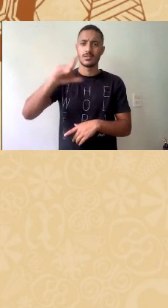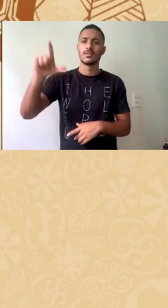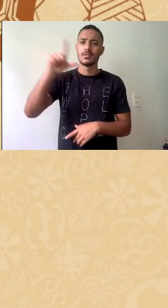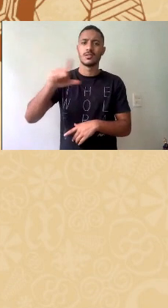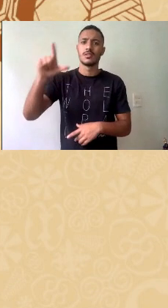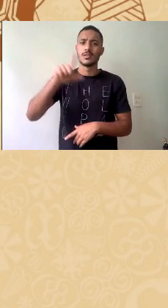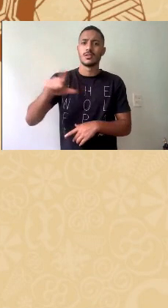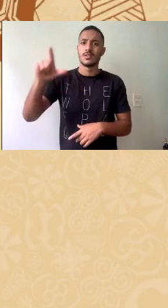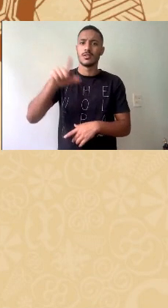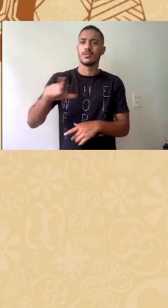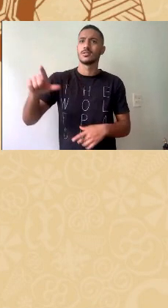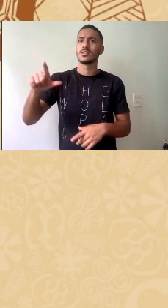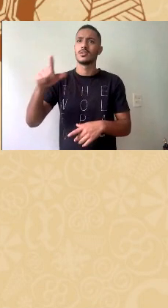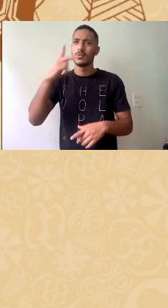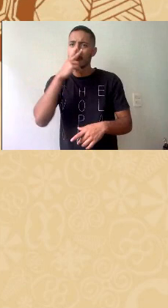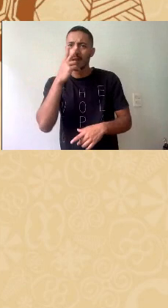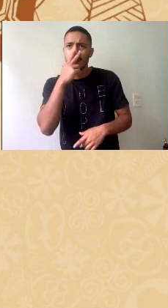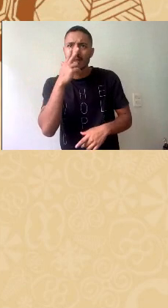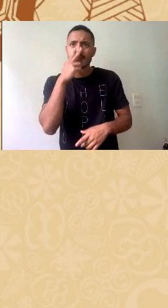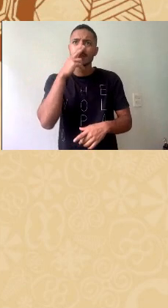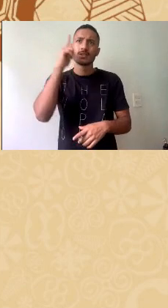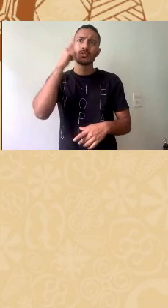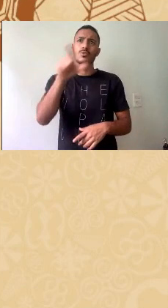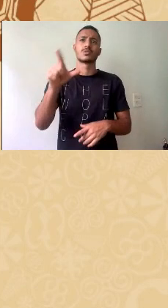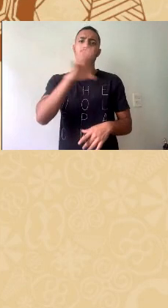tudo. Não tem dado.